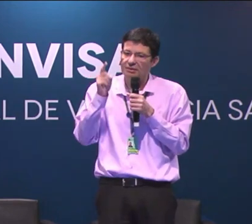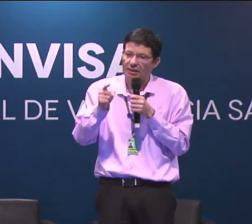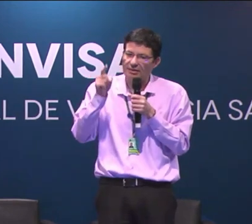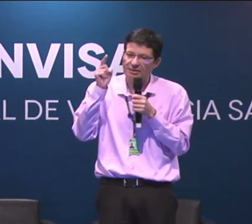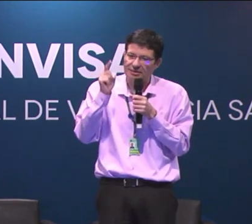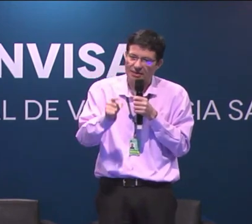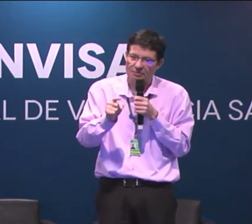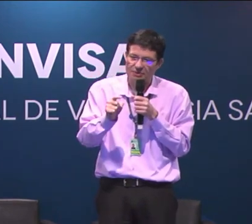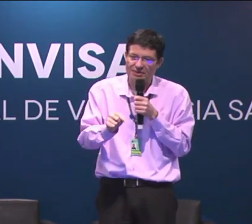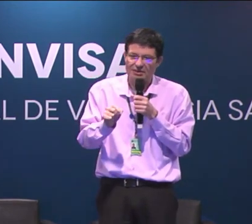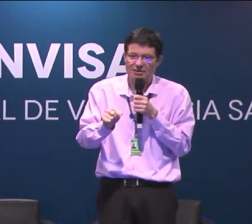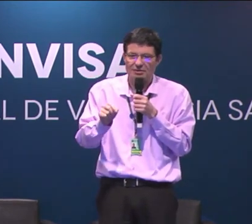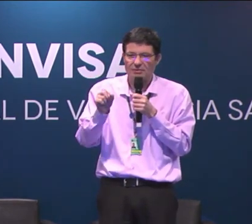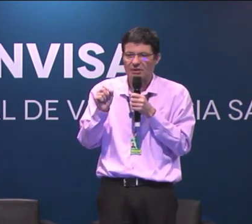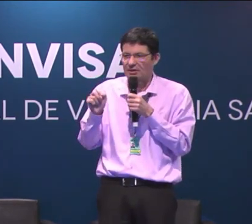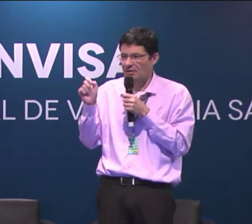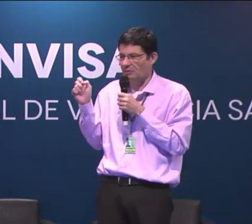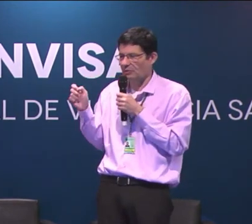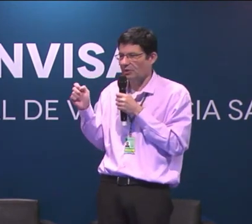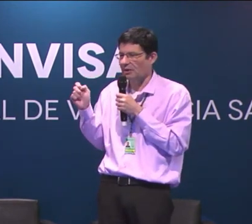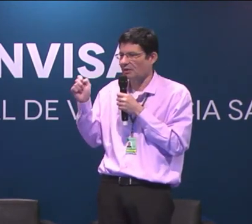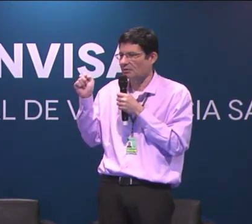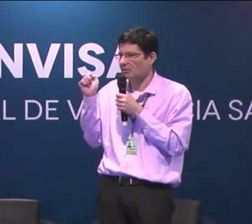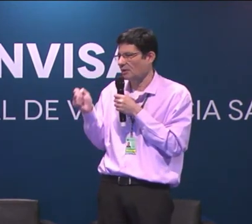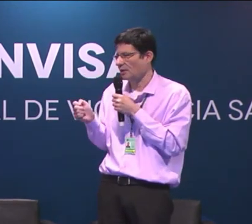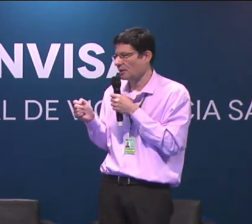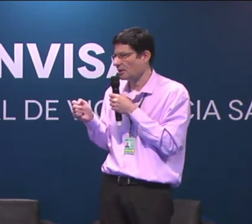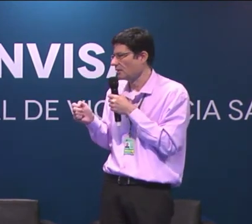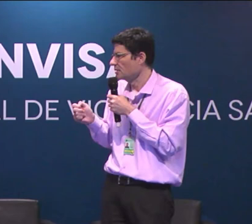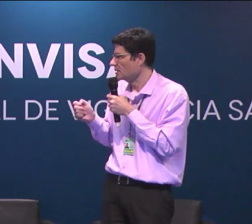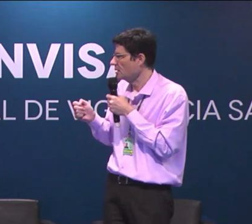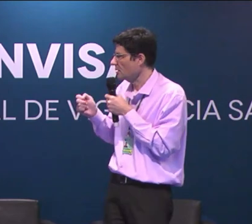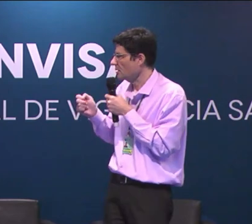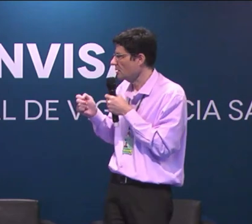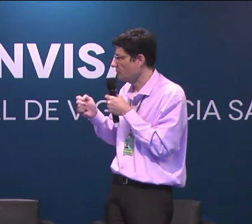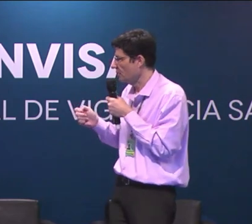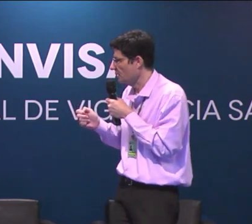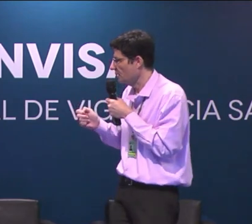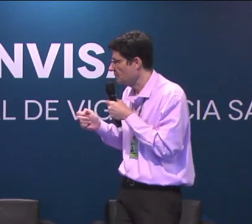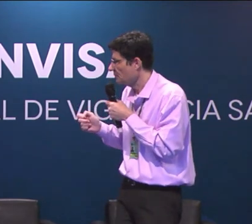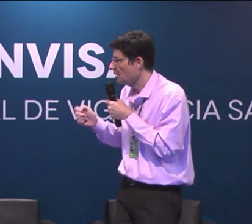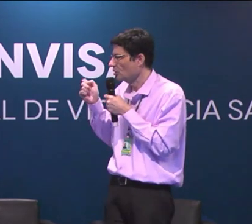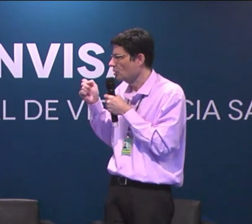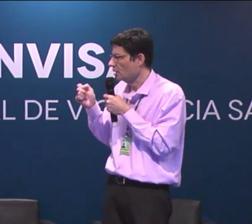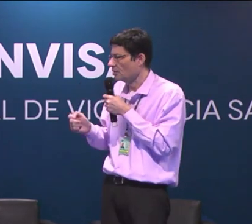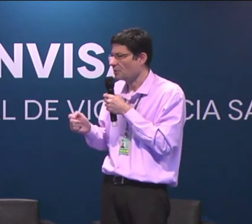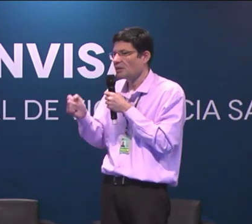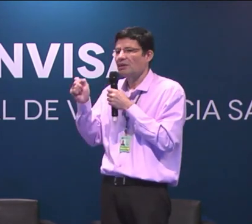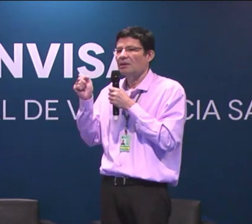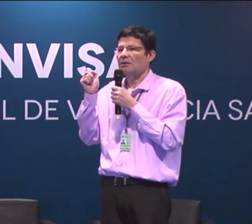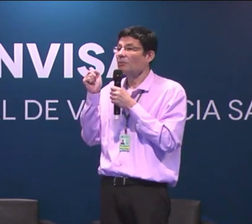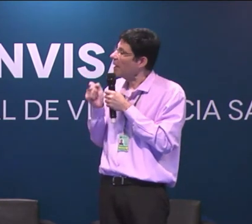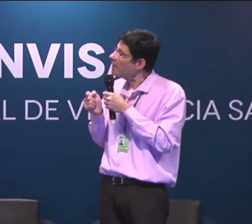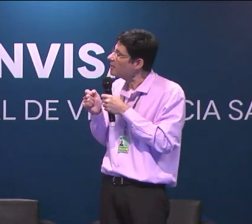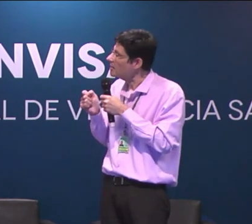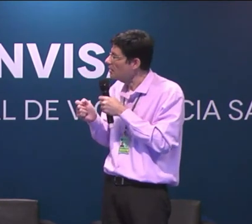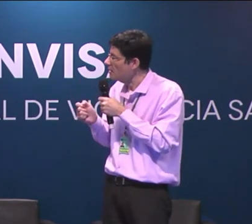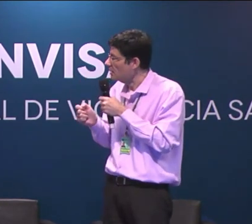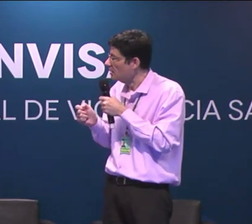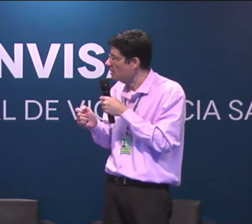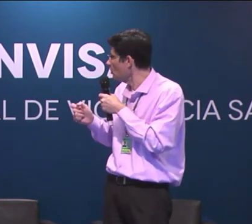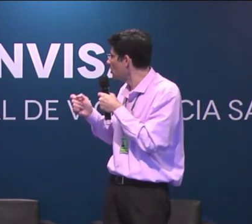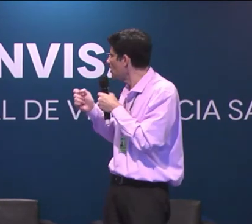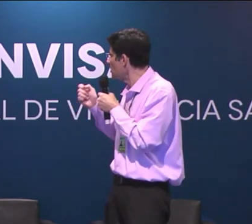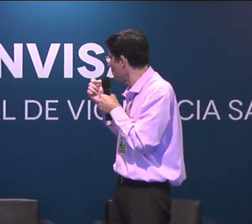tem sempre interesse. Eu queria aproveitar a agradecer a Stefânia e toda a equipe, que são parceiras aqui,